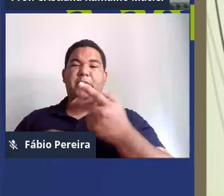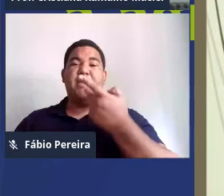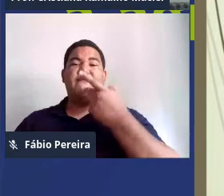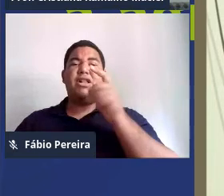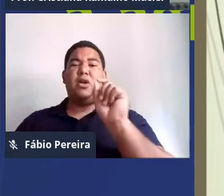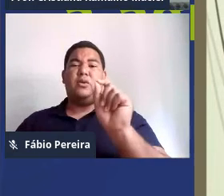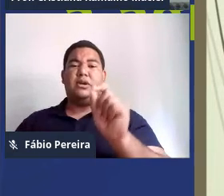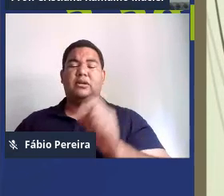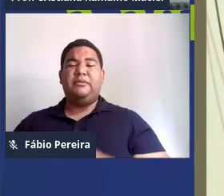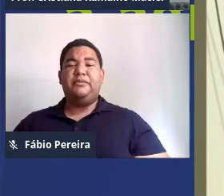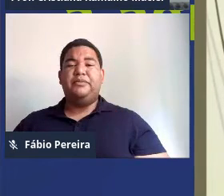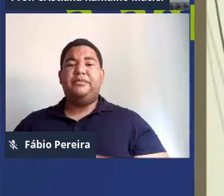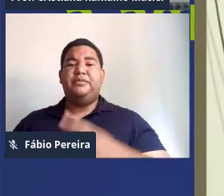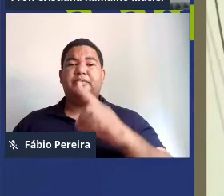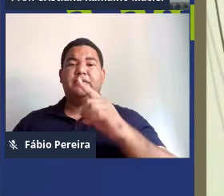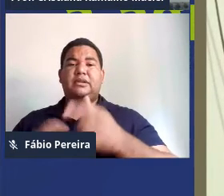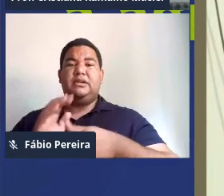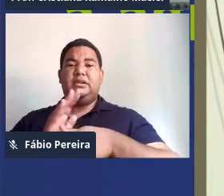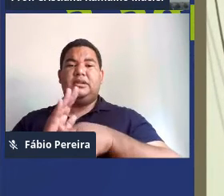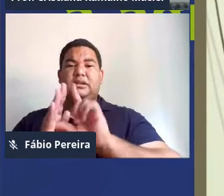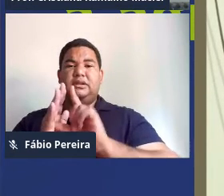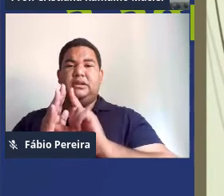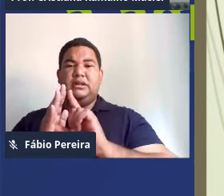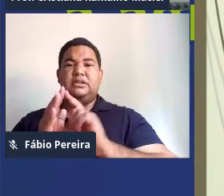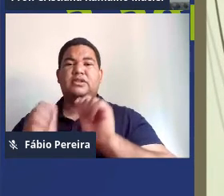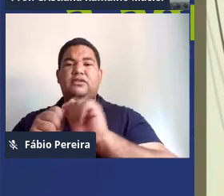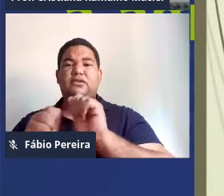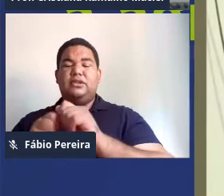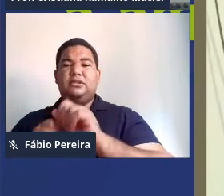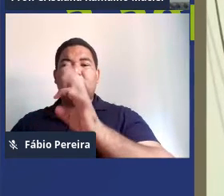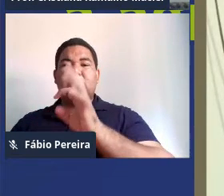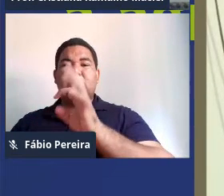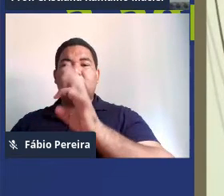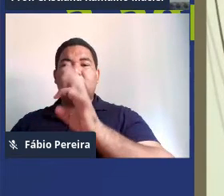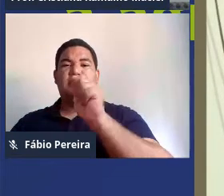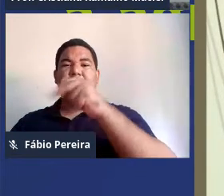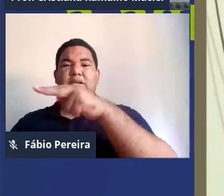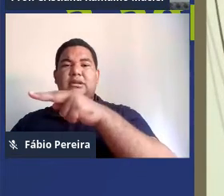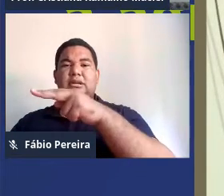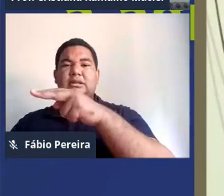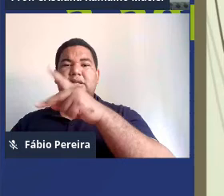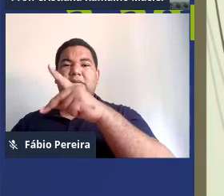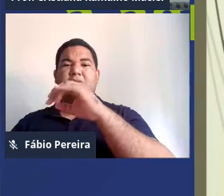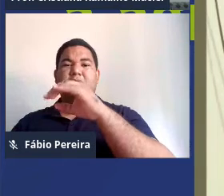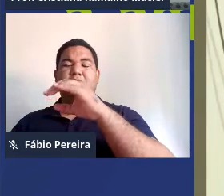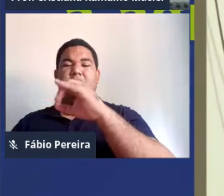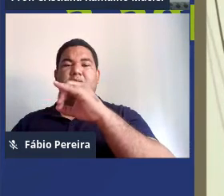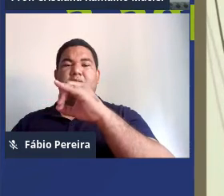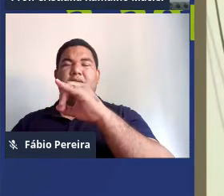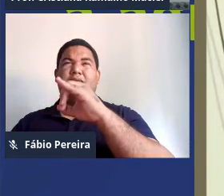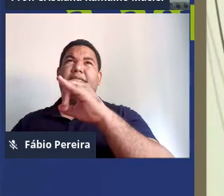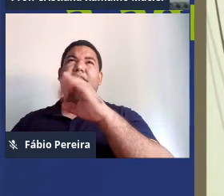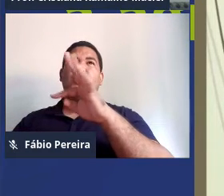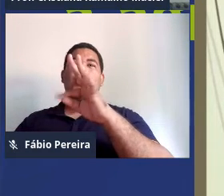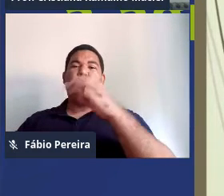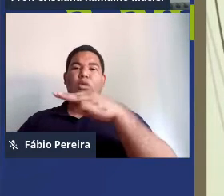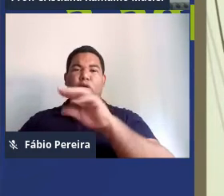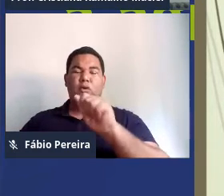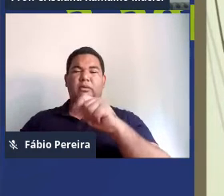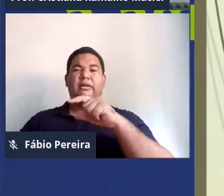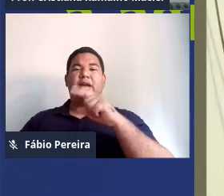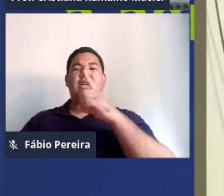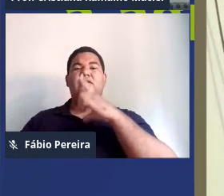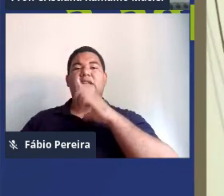o transcriptoma aqui, aqui e aqui. E eu vou ter resultados diferentes.